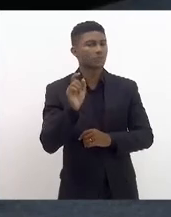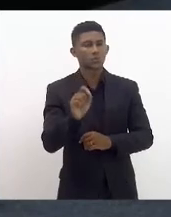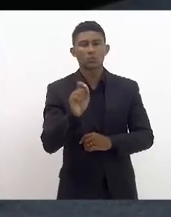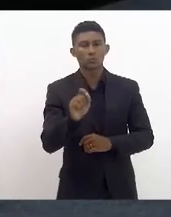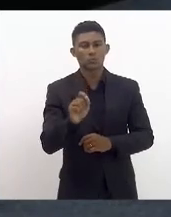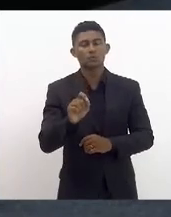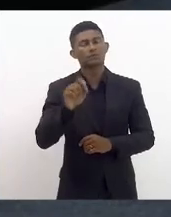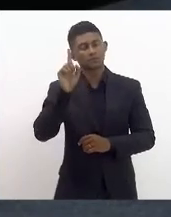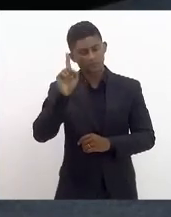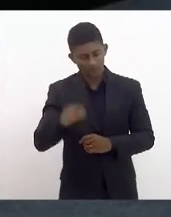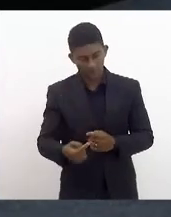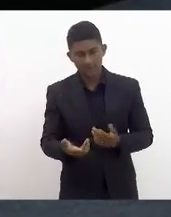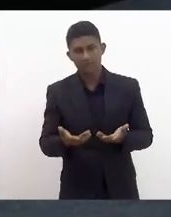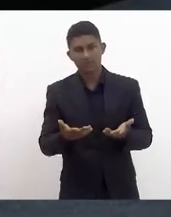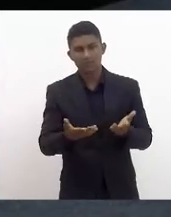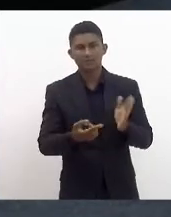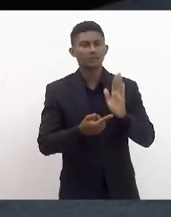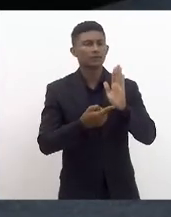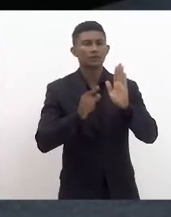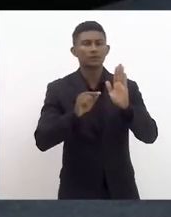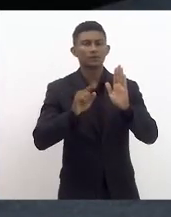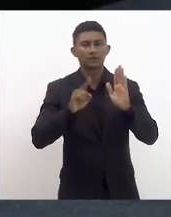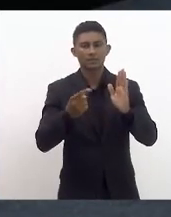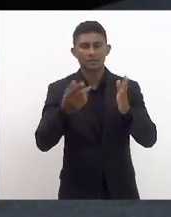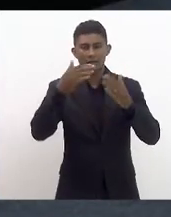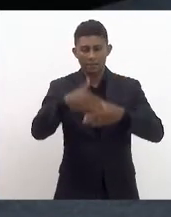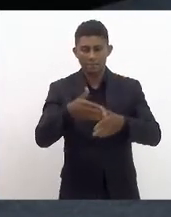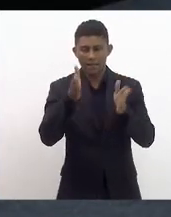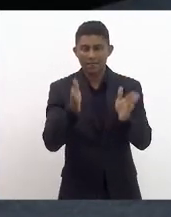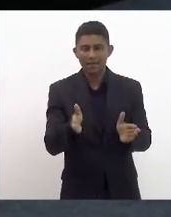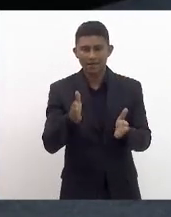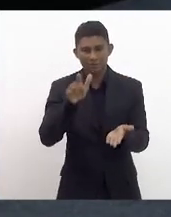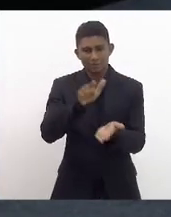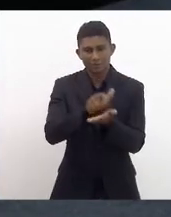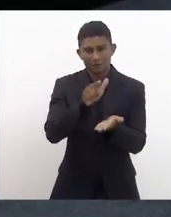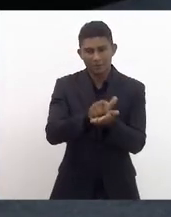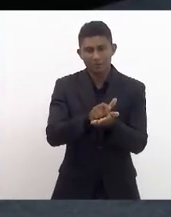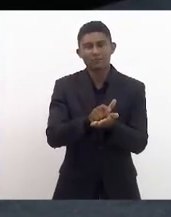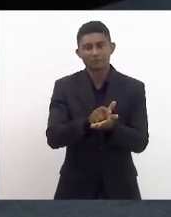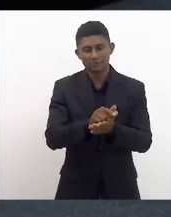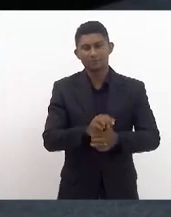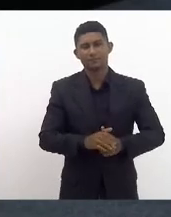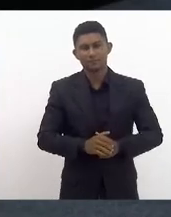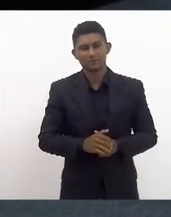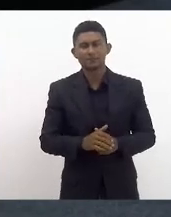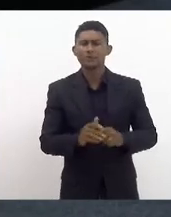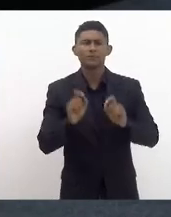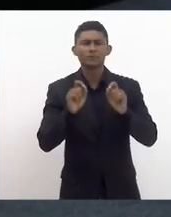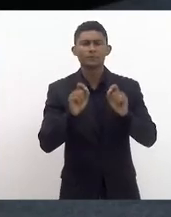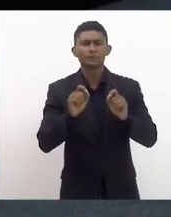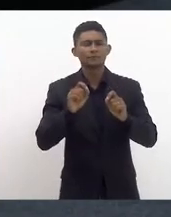regime especial para setor de embalagem de papel ou papelão, é pela